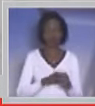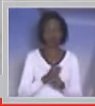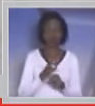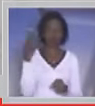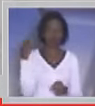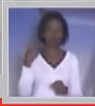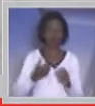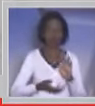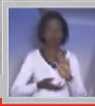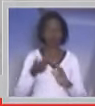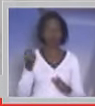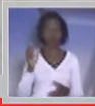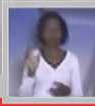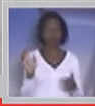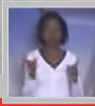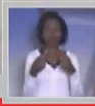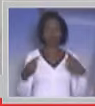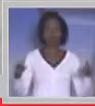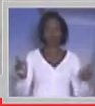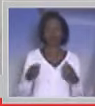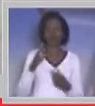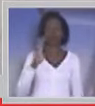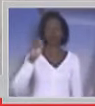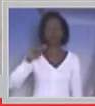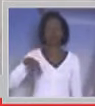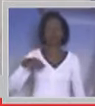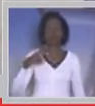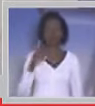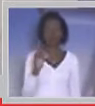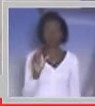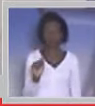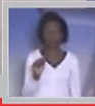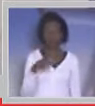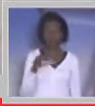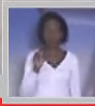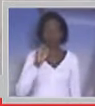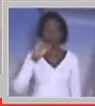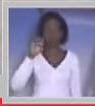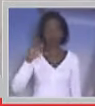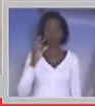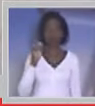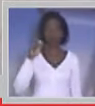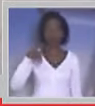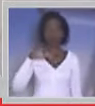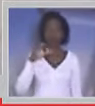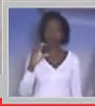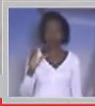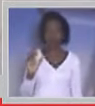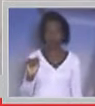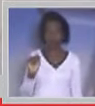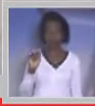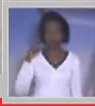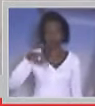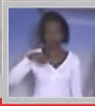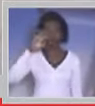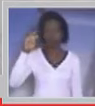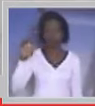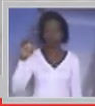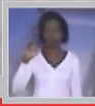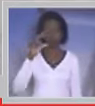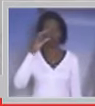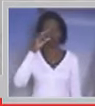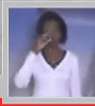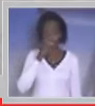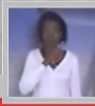Banda Sinfônica do Estado de São Paulo todos acompanharam aqui essa tragédia o governador Alckmin extinguirá o